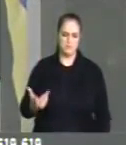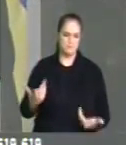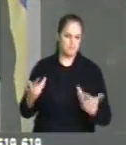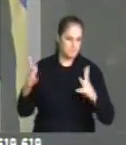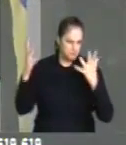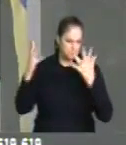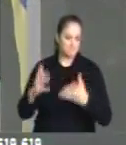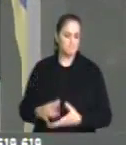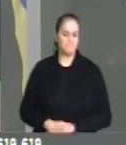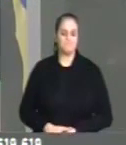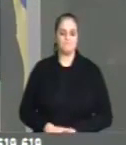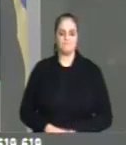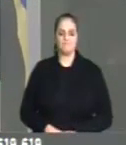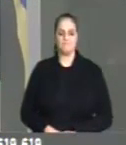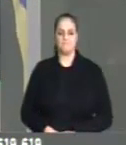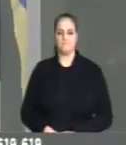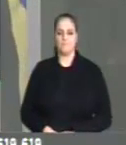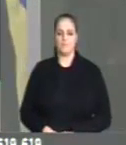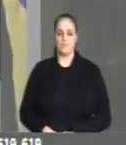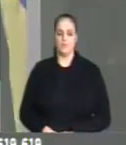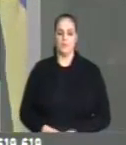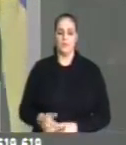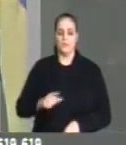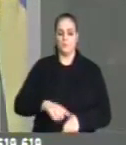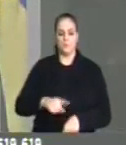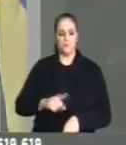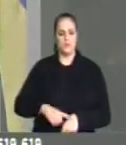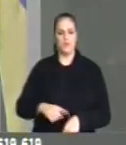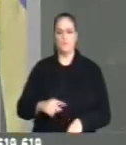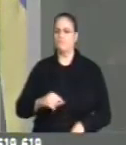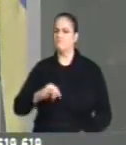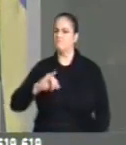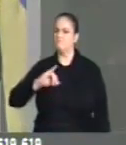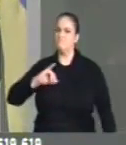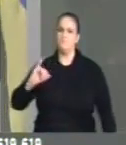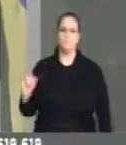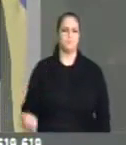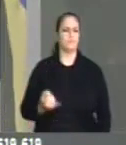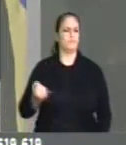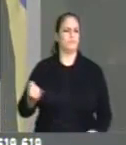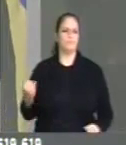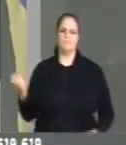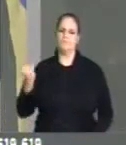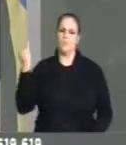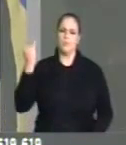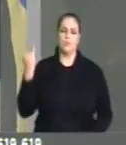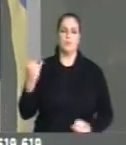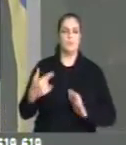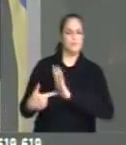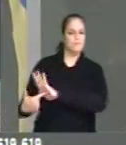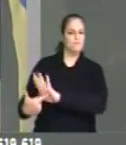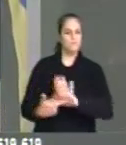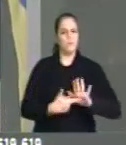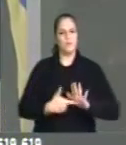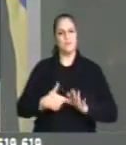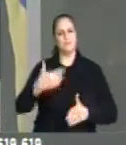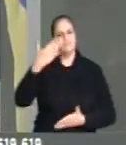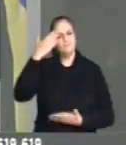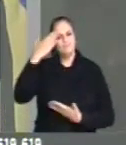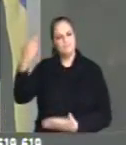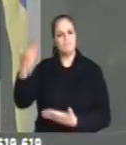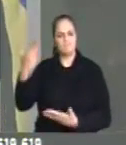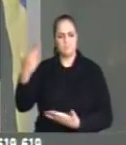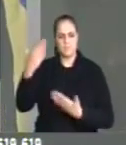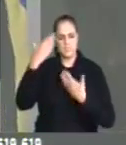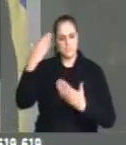Uma oportunidade valiosa para prestarmos nossas homenagens e demonstrarmos o nosso reconhecimento e gratidão